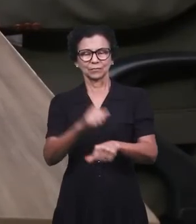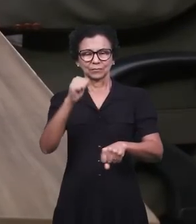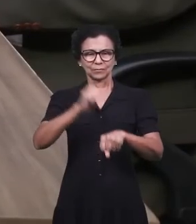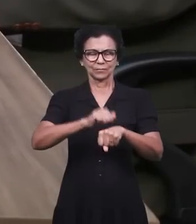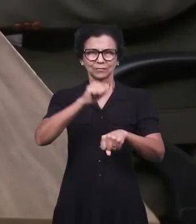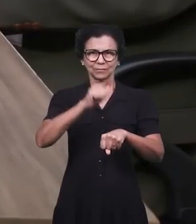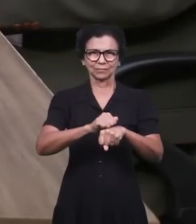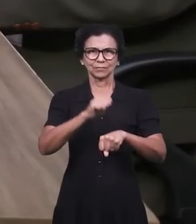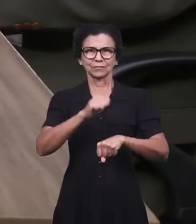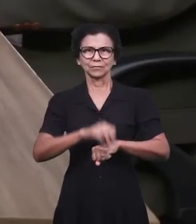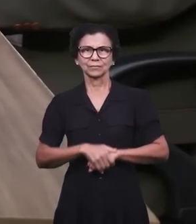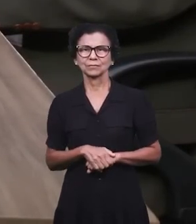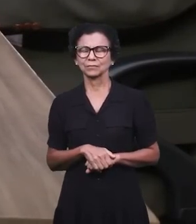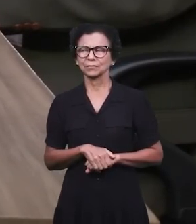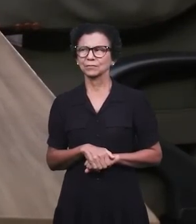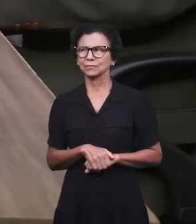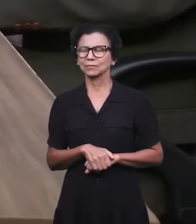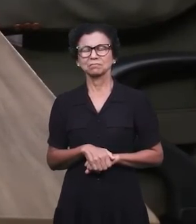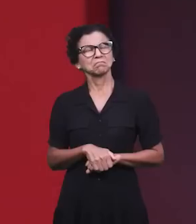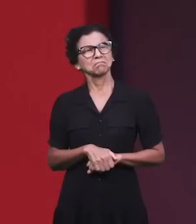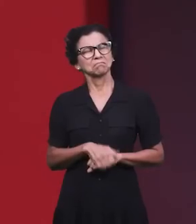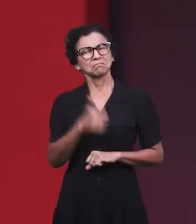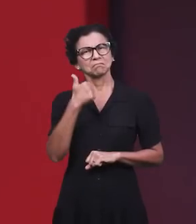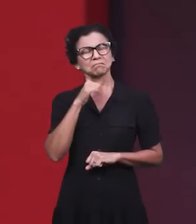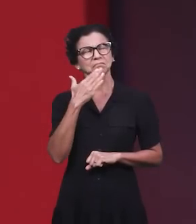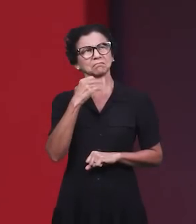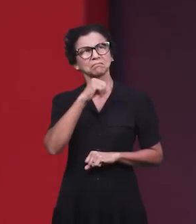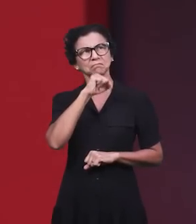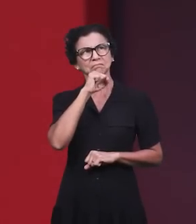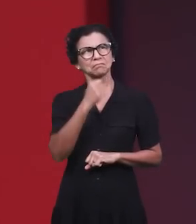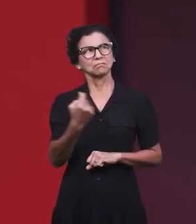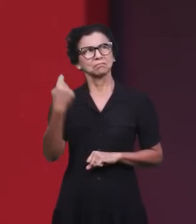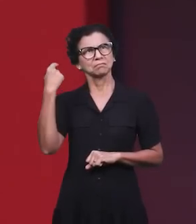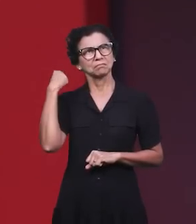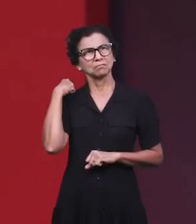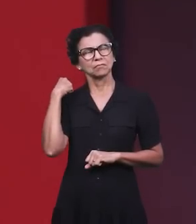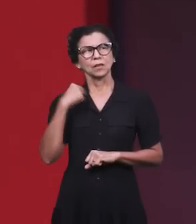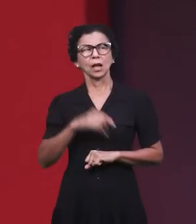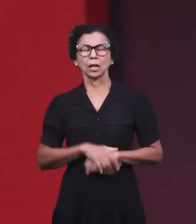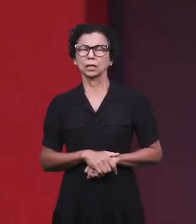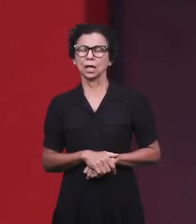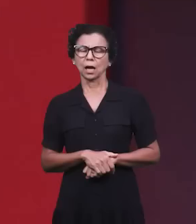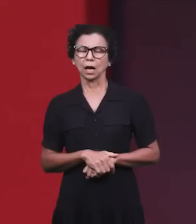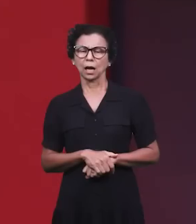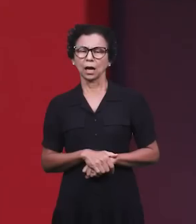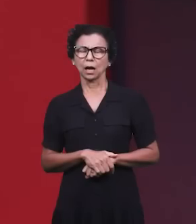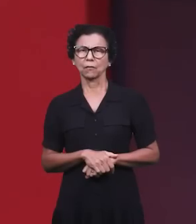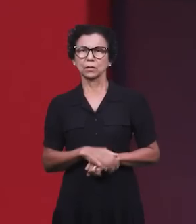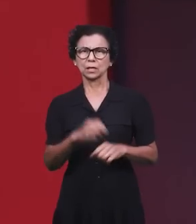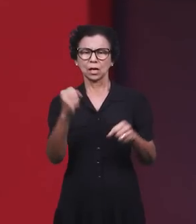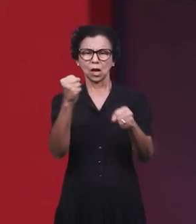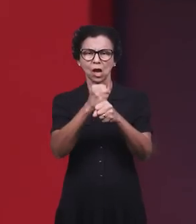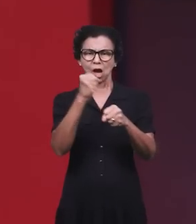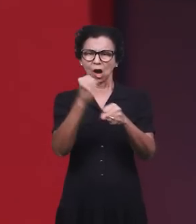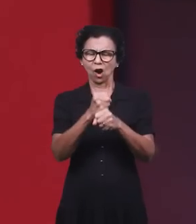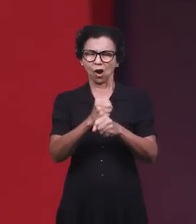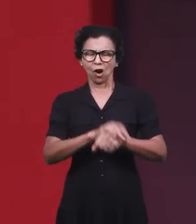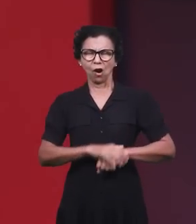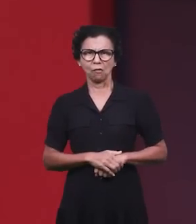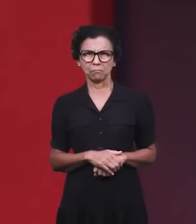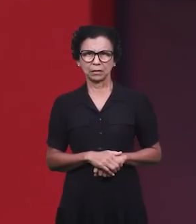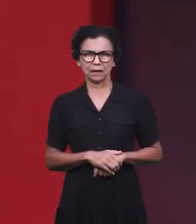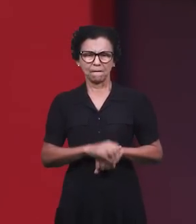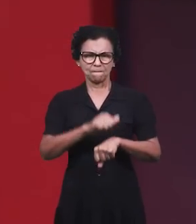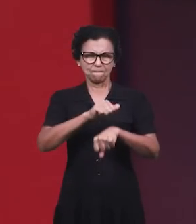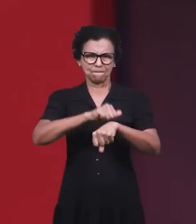você que está em casa, vai pensar, foi feito para durar eternamente. Então, você fazia obra de concreto, para dizer, não, vai durar isso